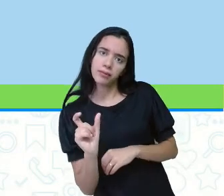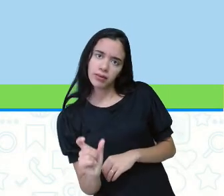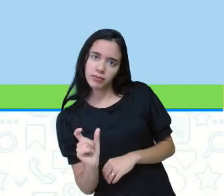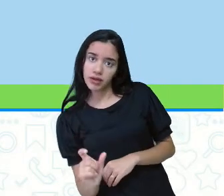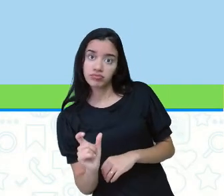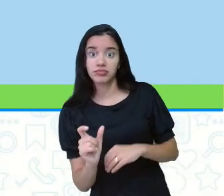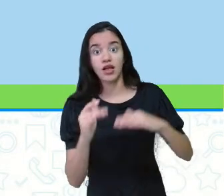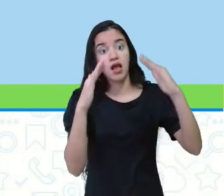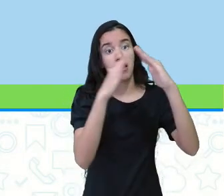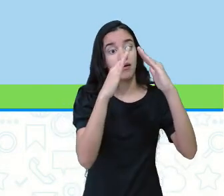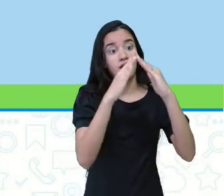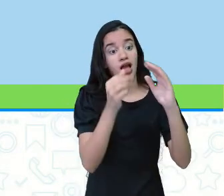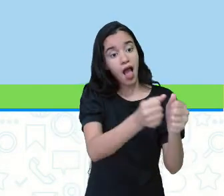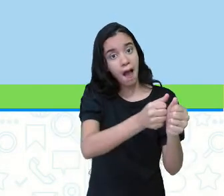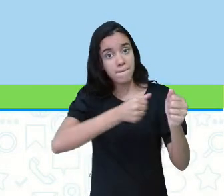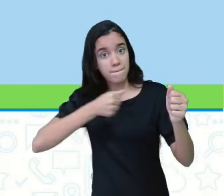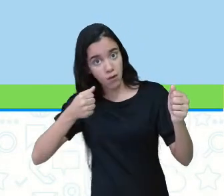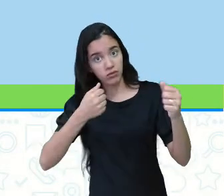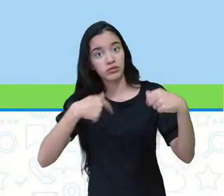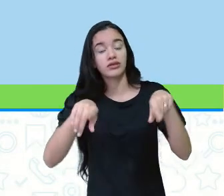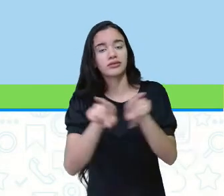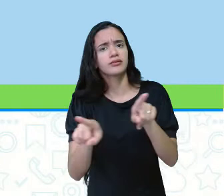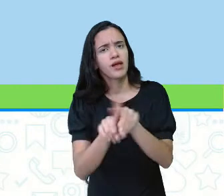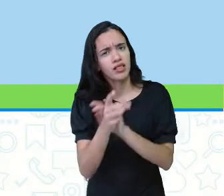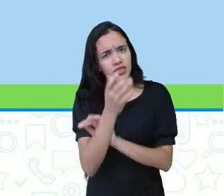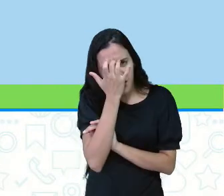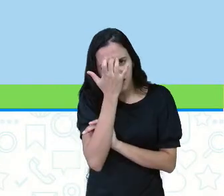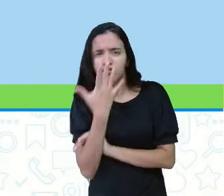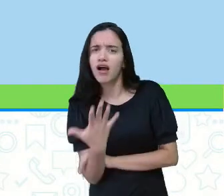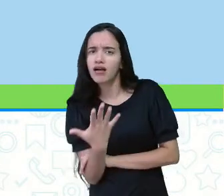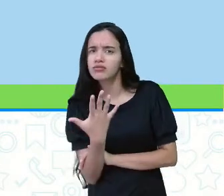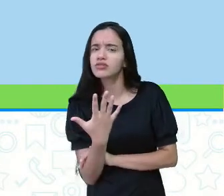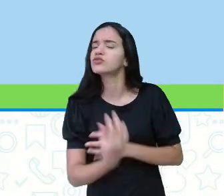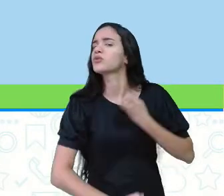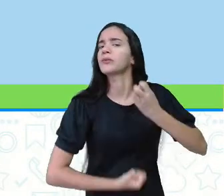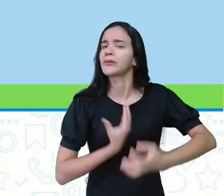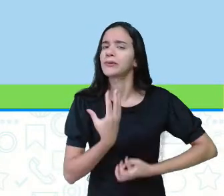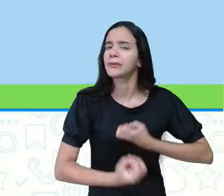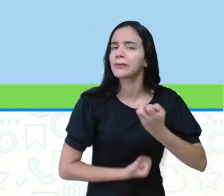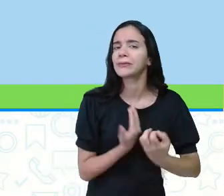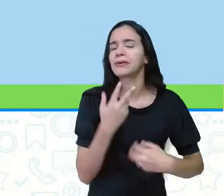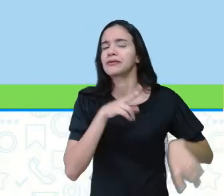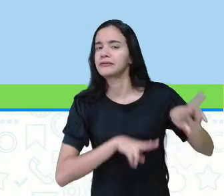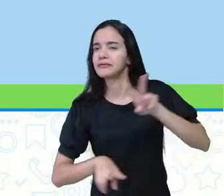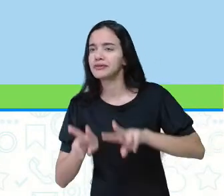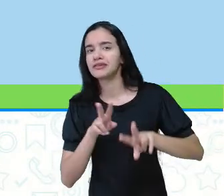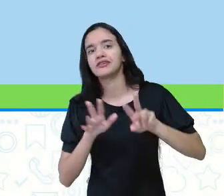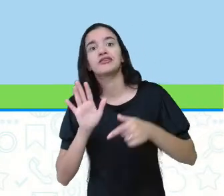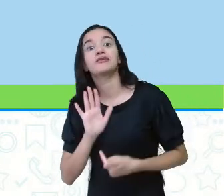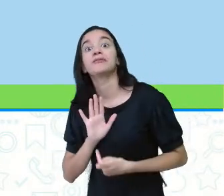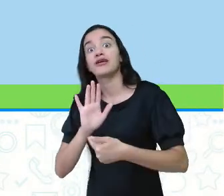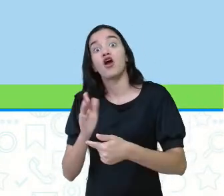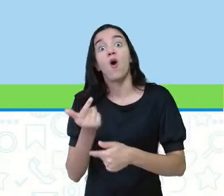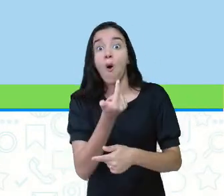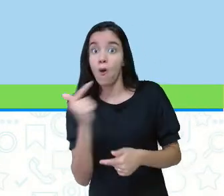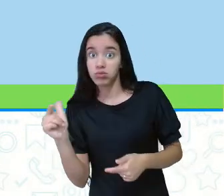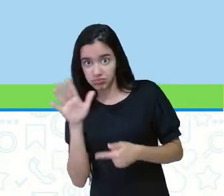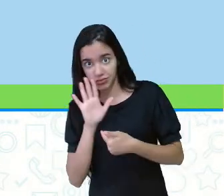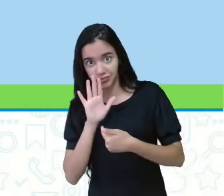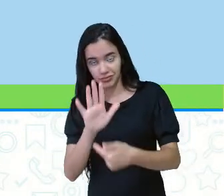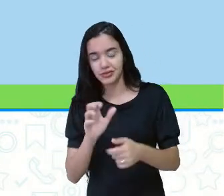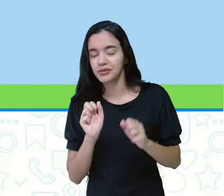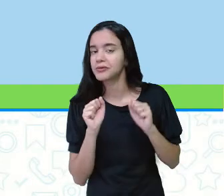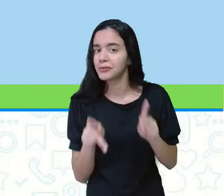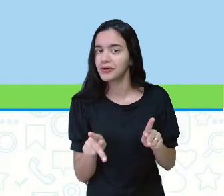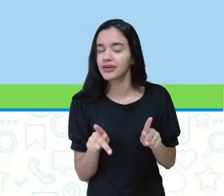A portinha também, olha, proteção. Não é fácil fazer um poema visual? Vou apresentar outros para vocês, tá?